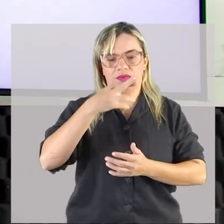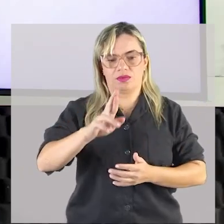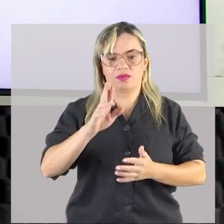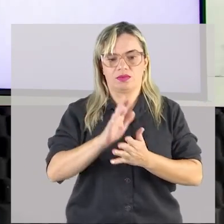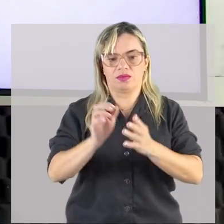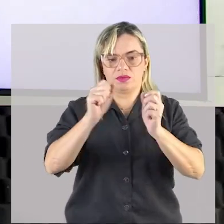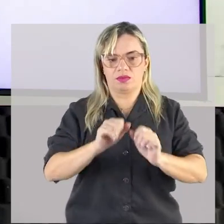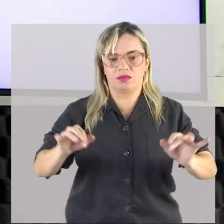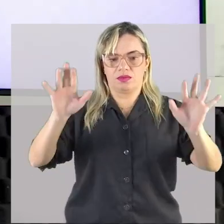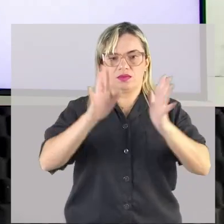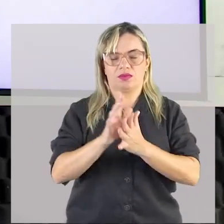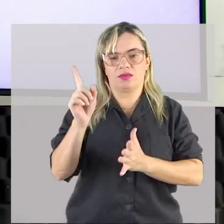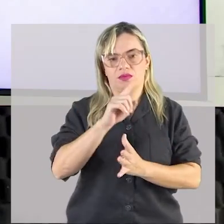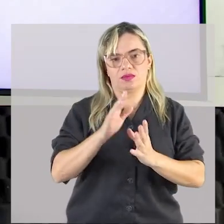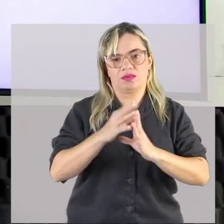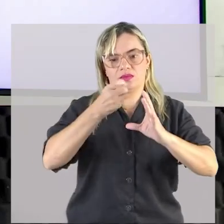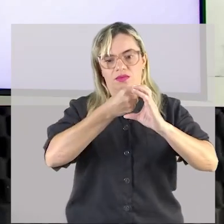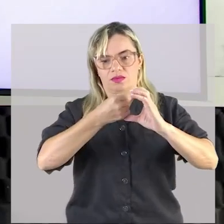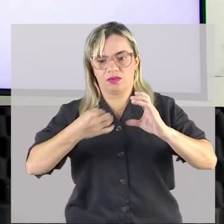não é uma forma que